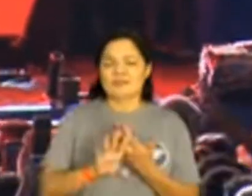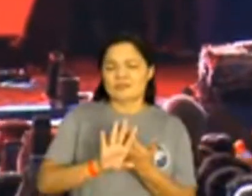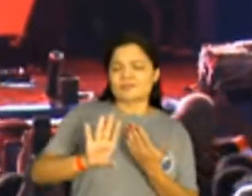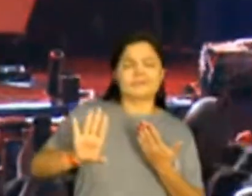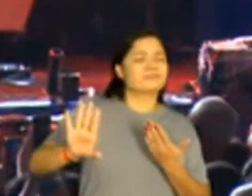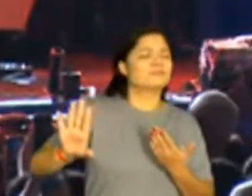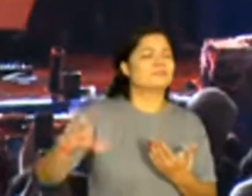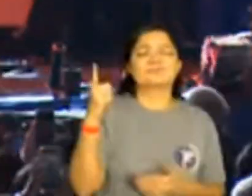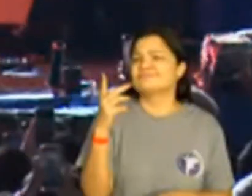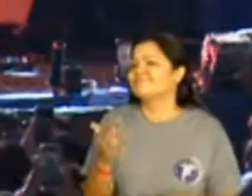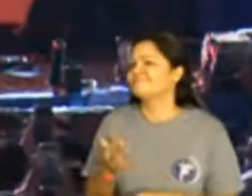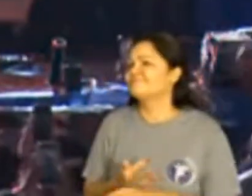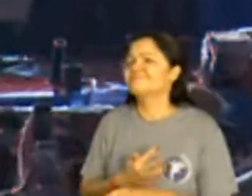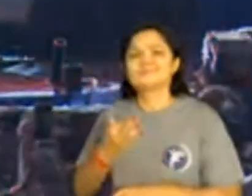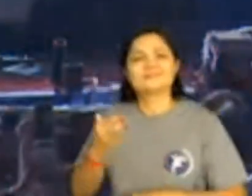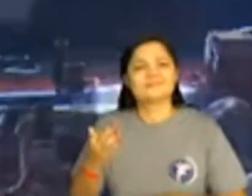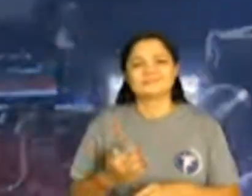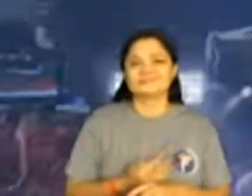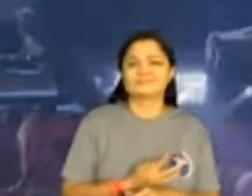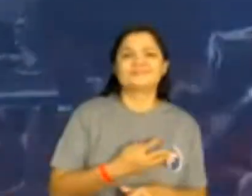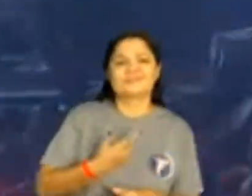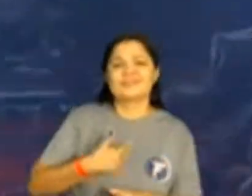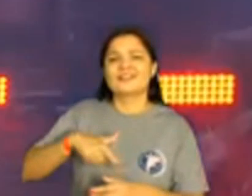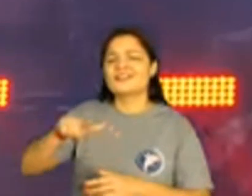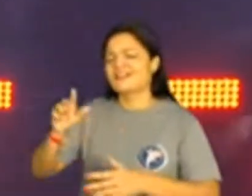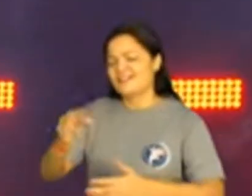você. E eu vou te